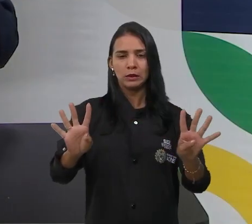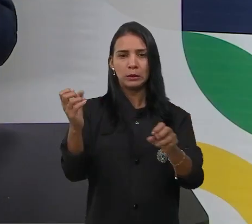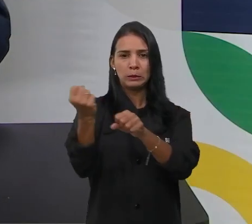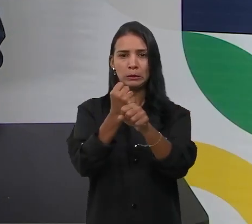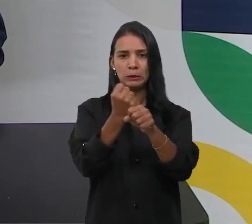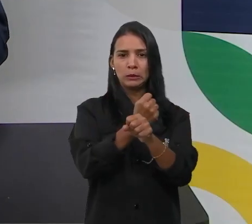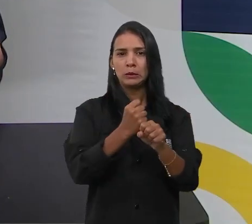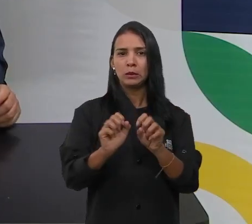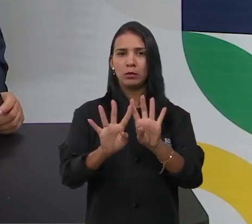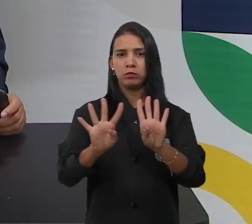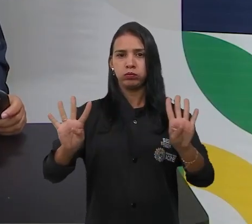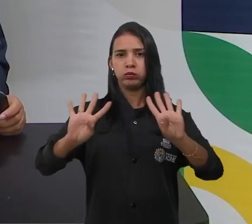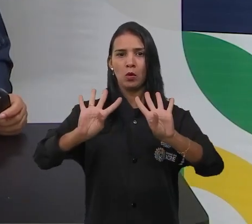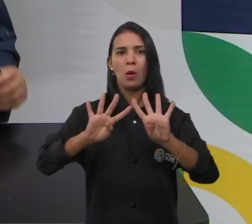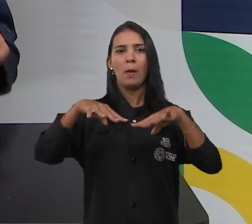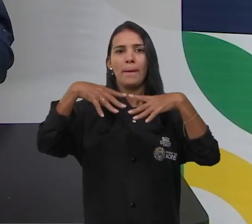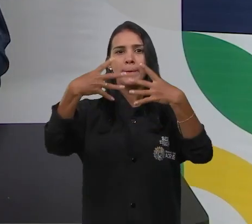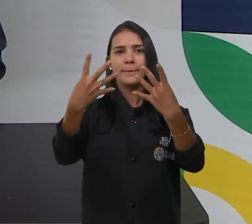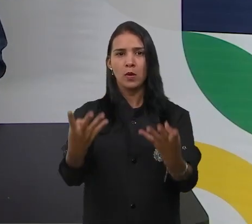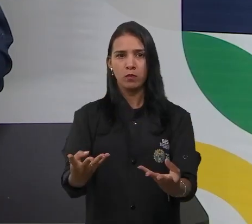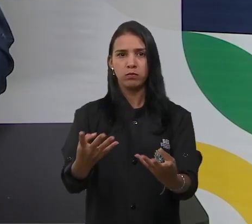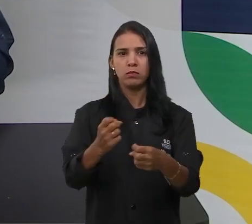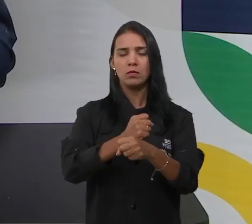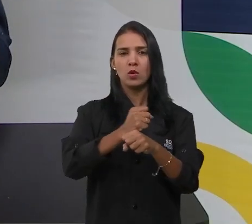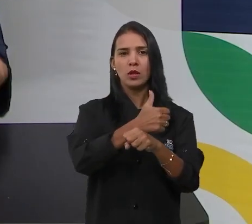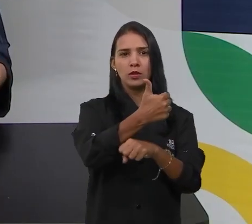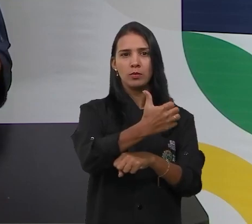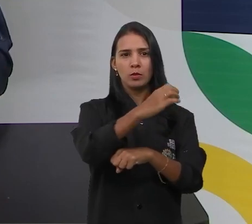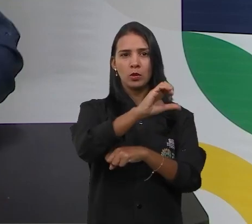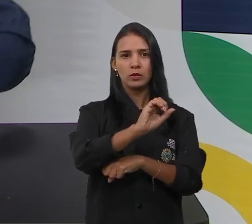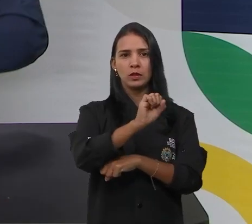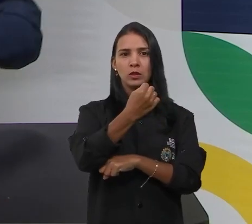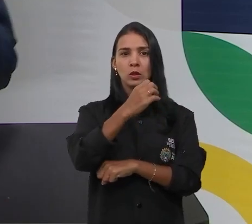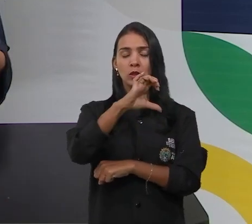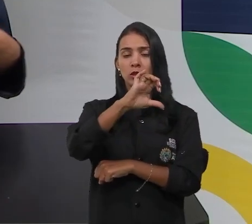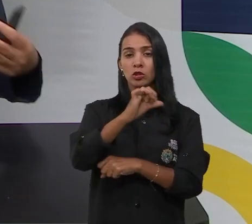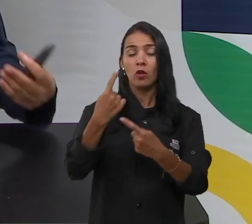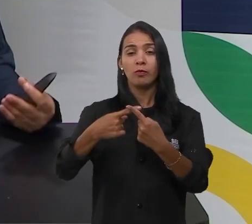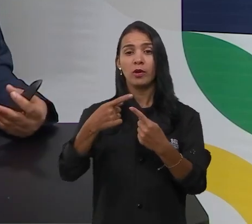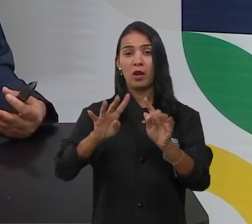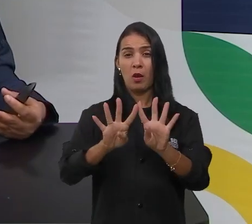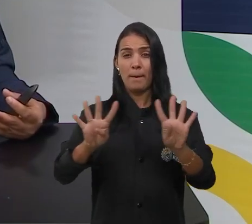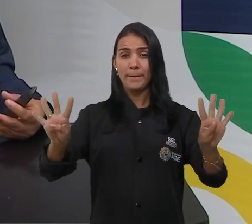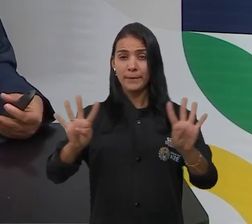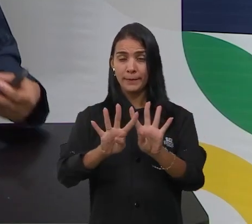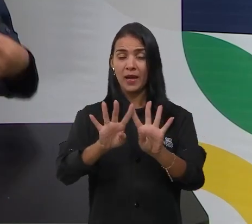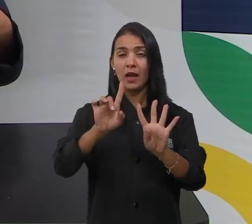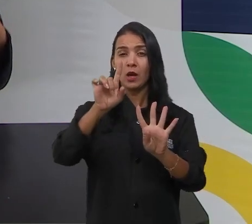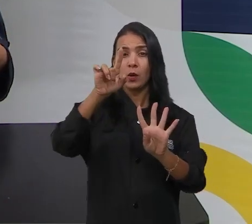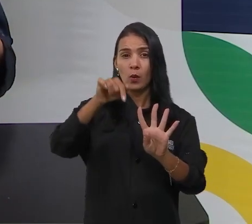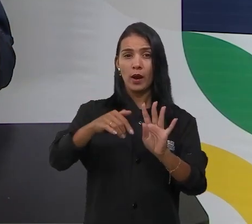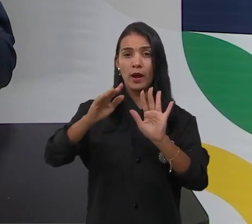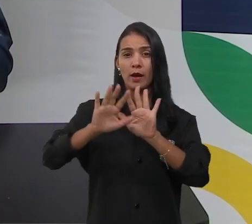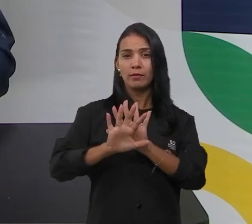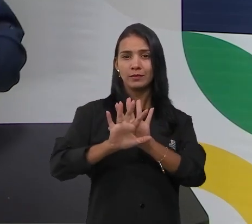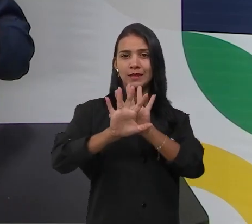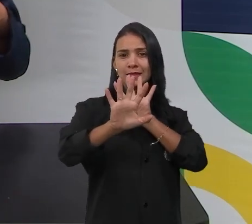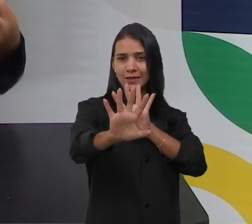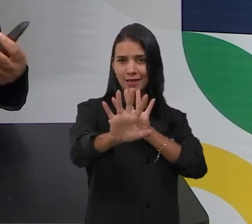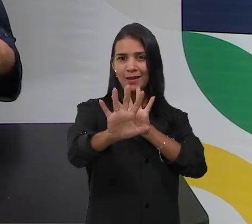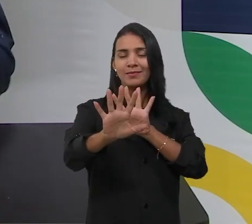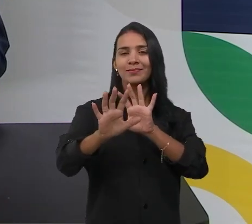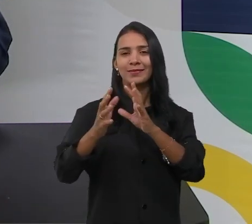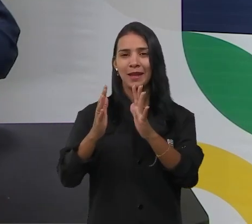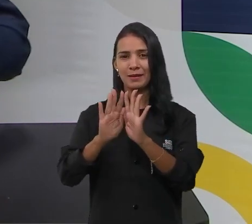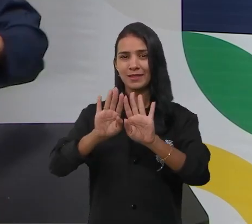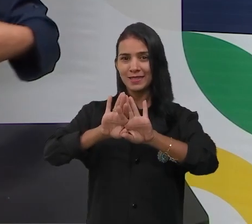dos maiores símbolos da Guerra Fria. O Muro de Berlim era um dos grandes símbolos da Guerra Fria. Logo, a queda desse